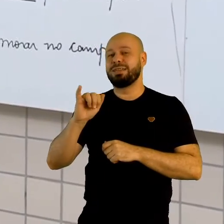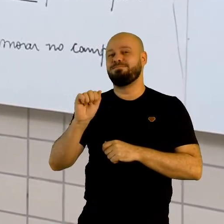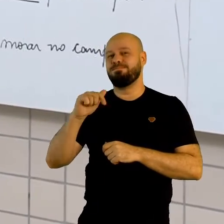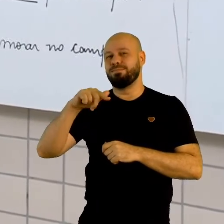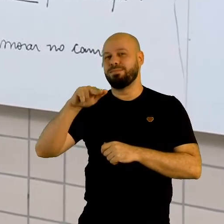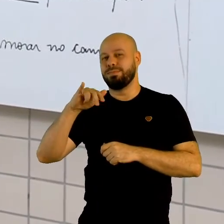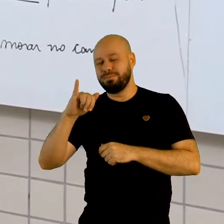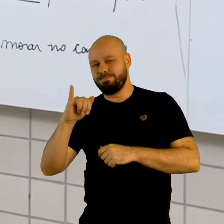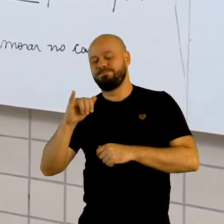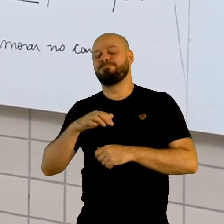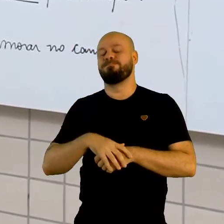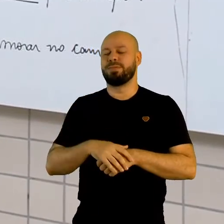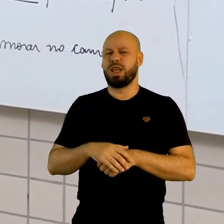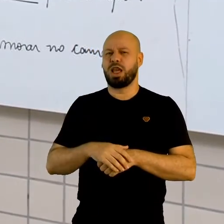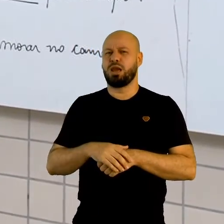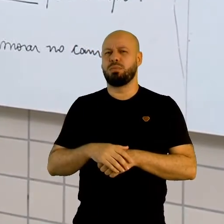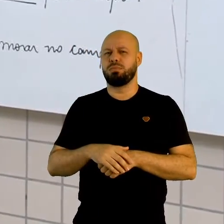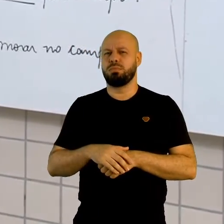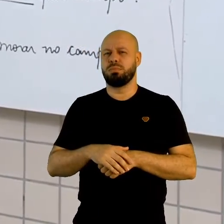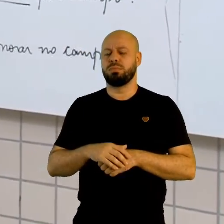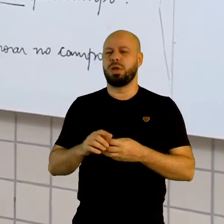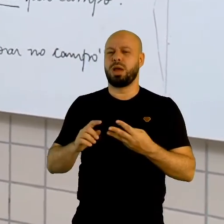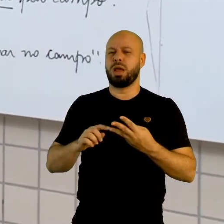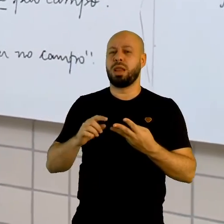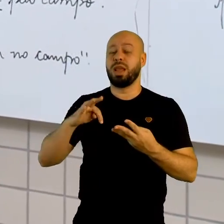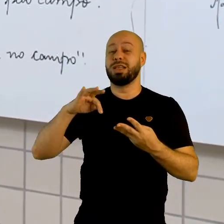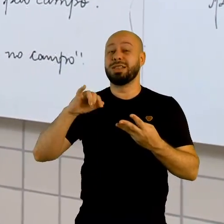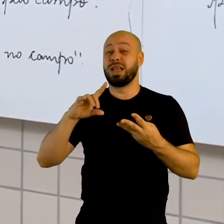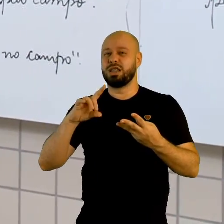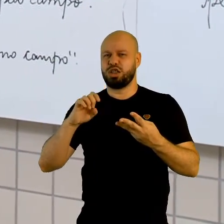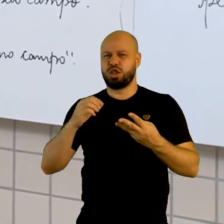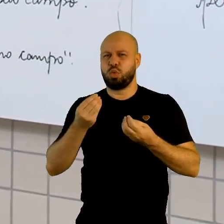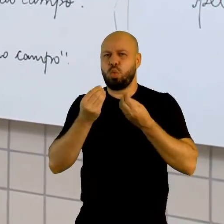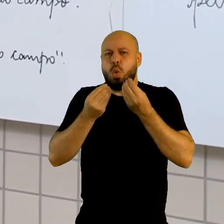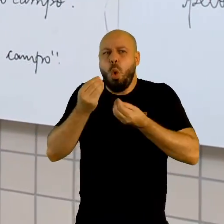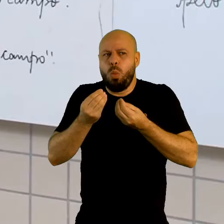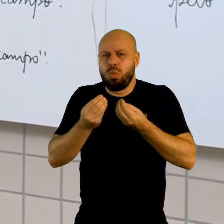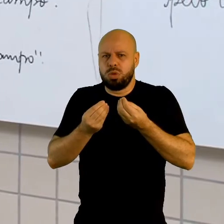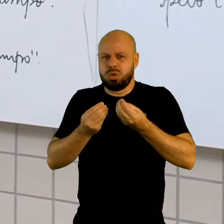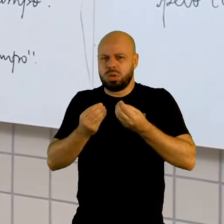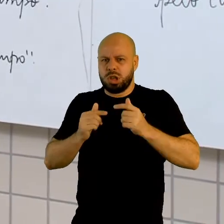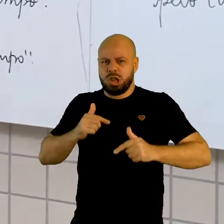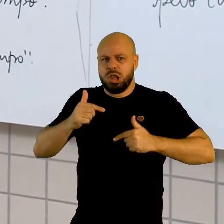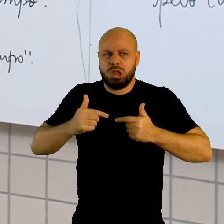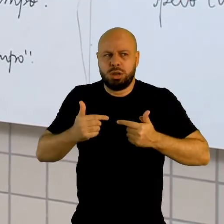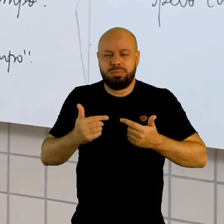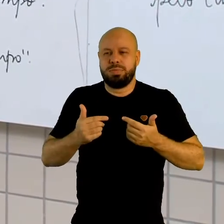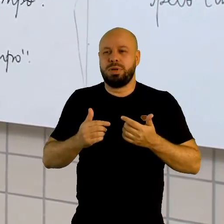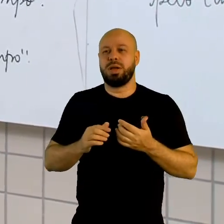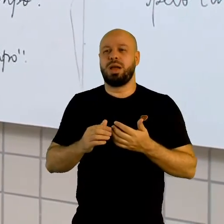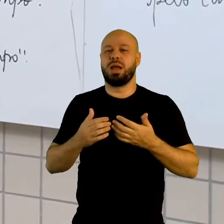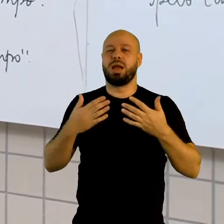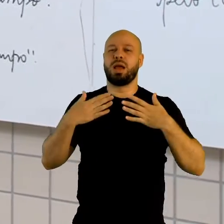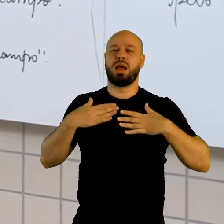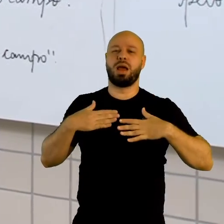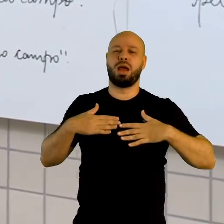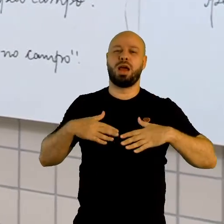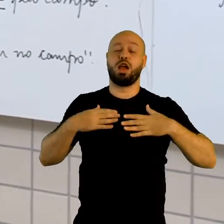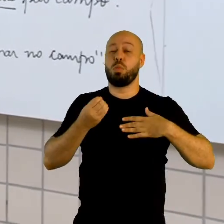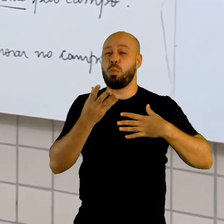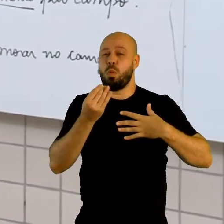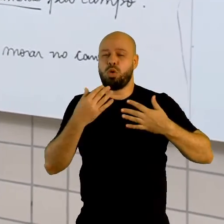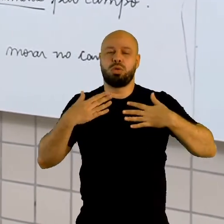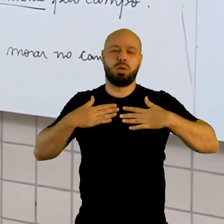Advérbio de intensidade. É muito bom sentir a calmaria no campo.